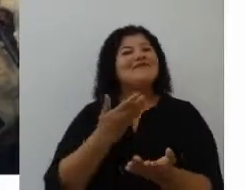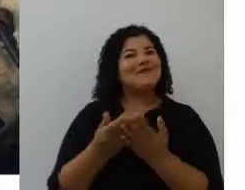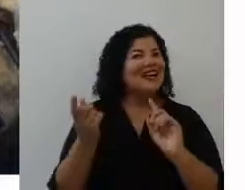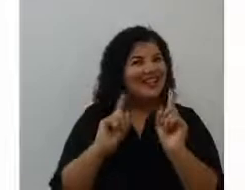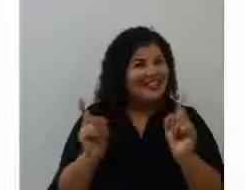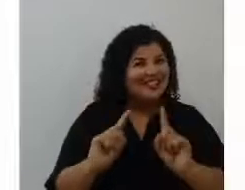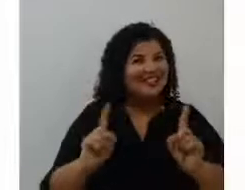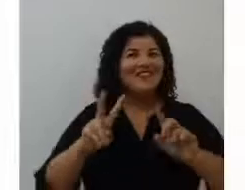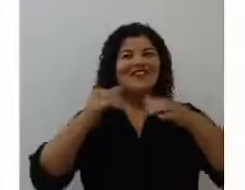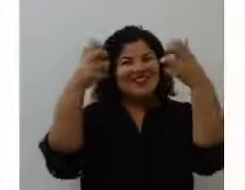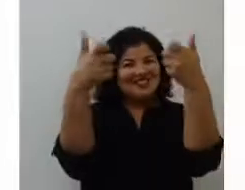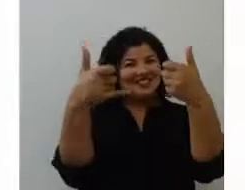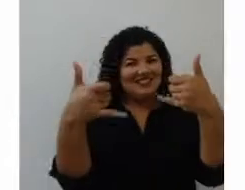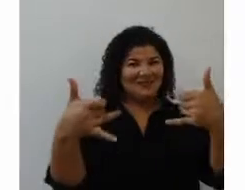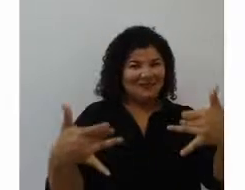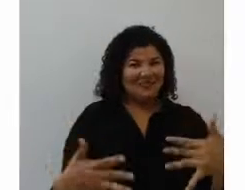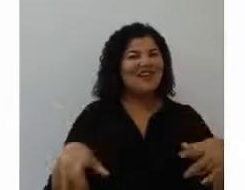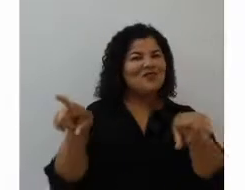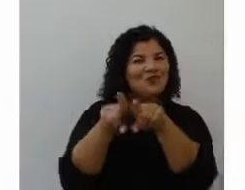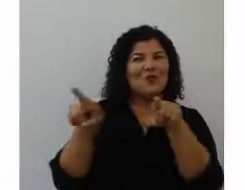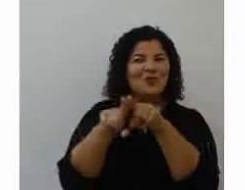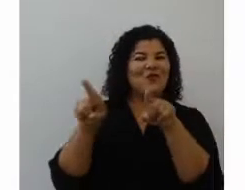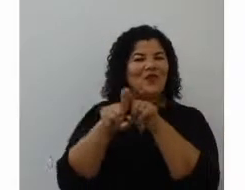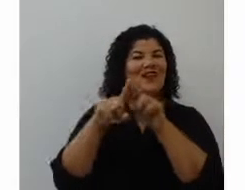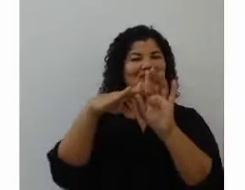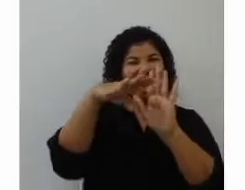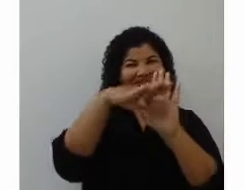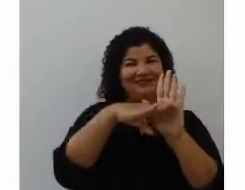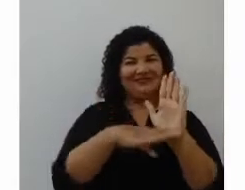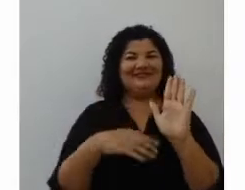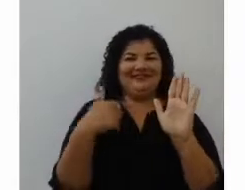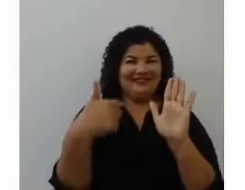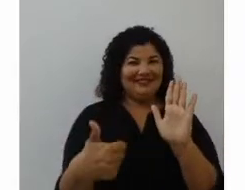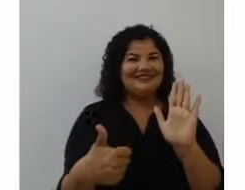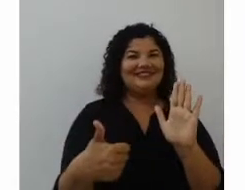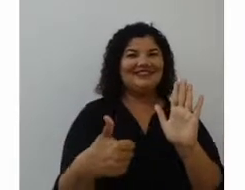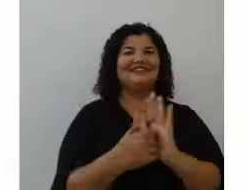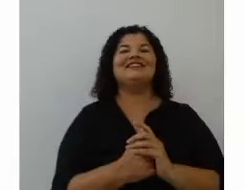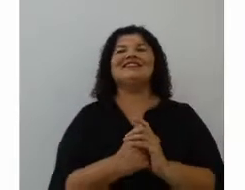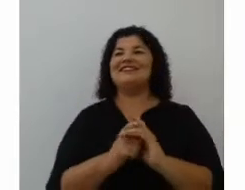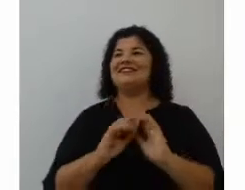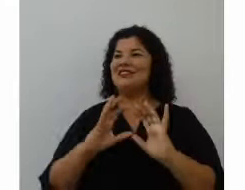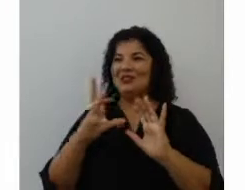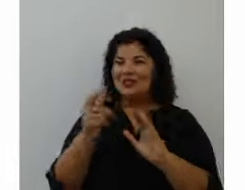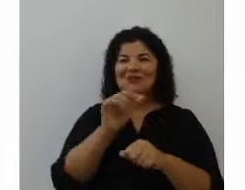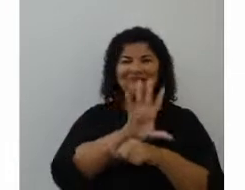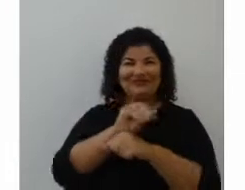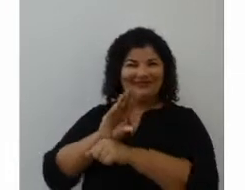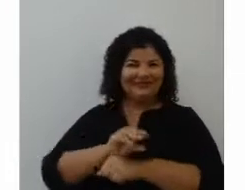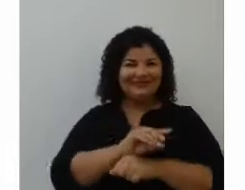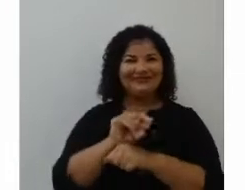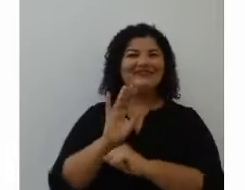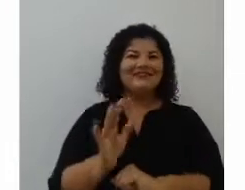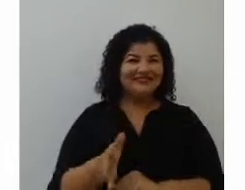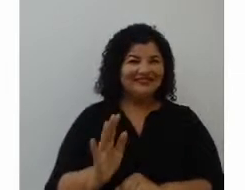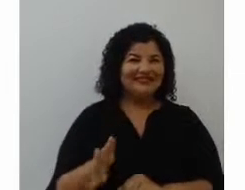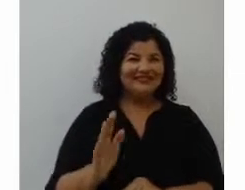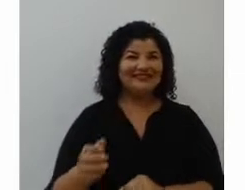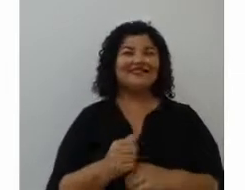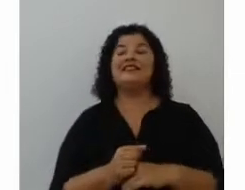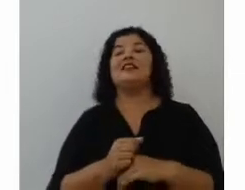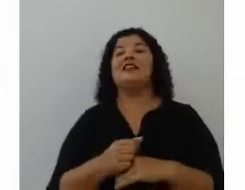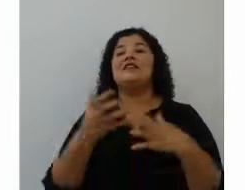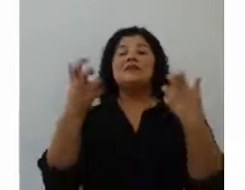eu vou explicar exatamente o que eu estou dizendo aí para vocês. Tá em tela cheia? Todo mundo está printando? Olha lá, para